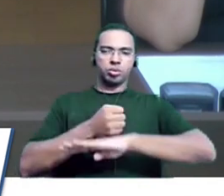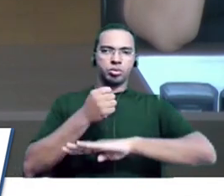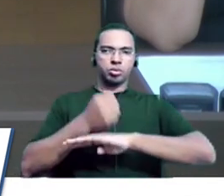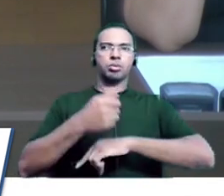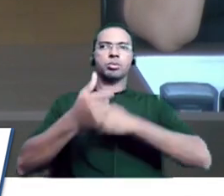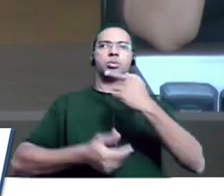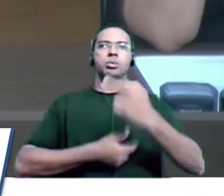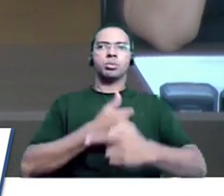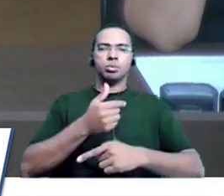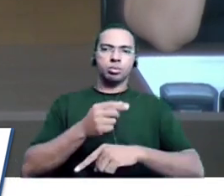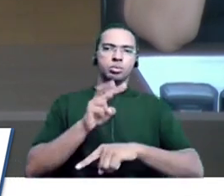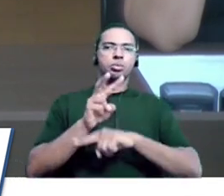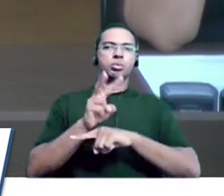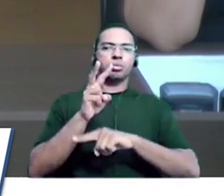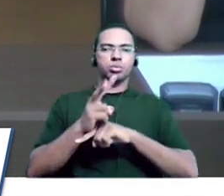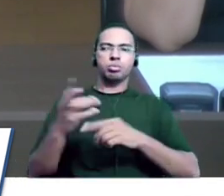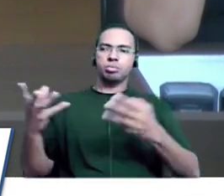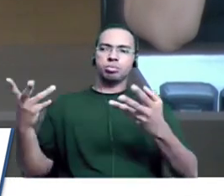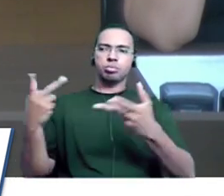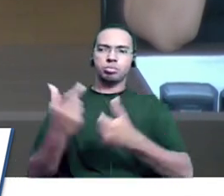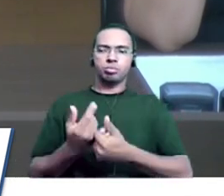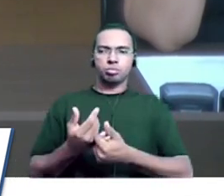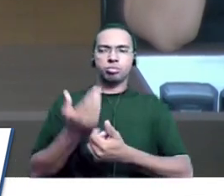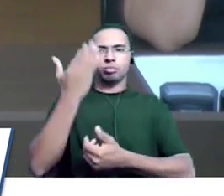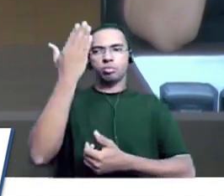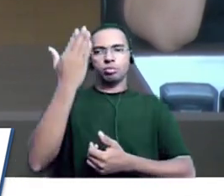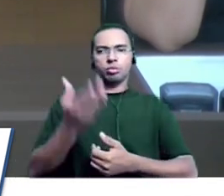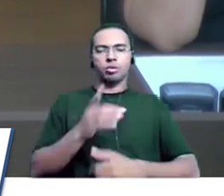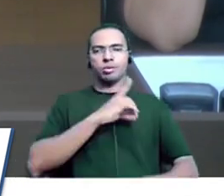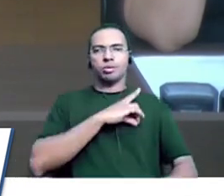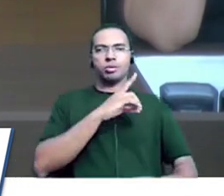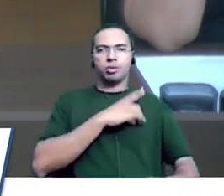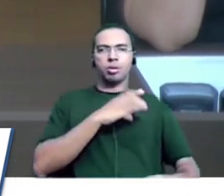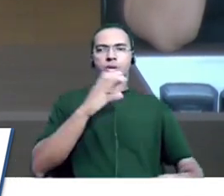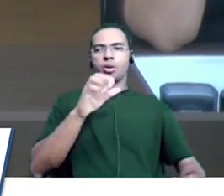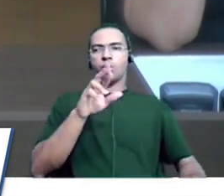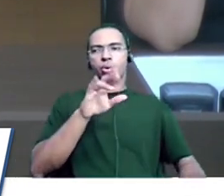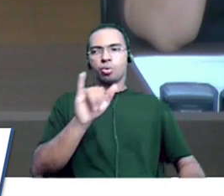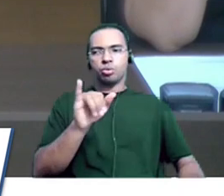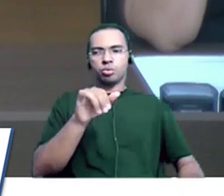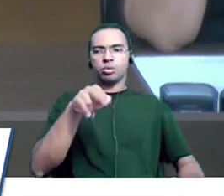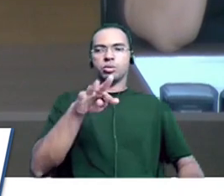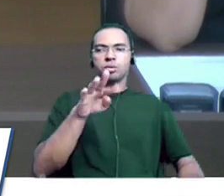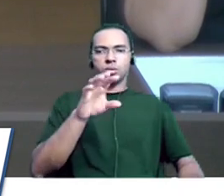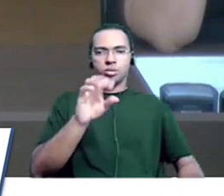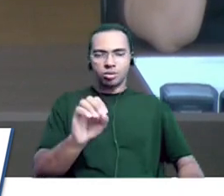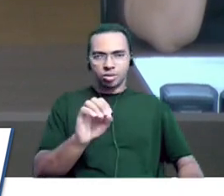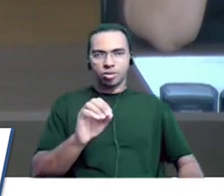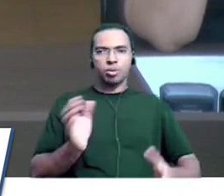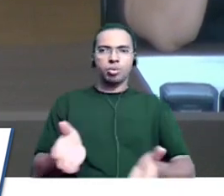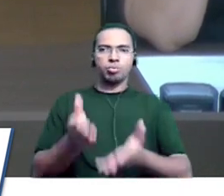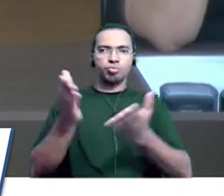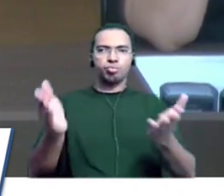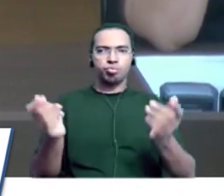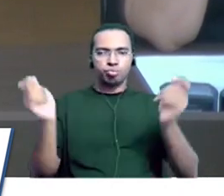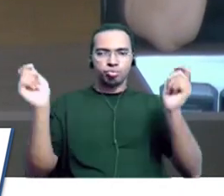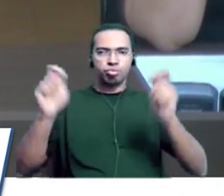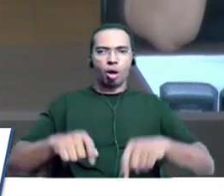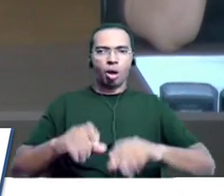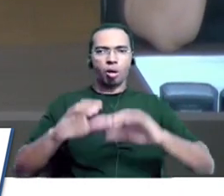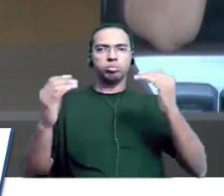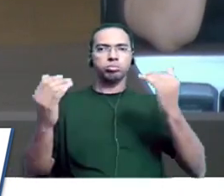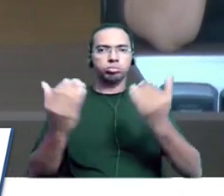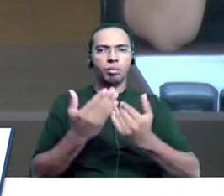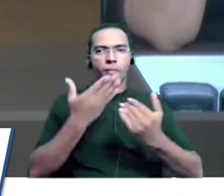dedicado e exemplar do delegado Cury Neto, contribuindo para tornar nossa comunidade um lugar